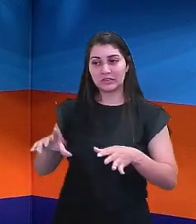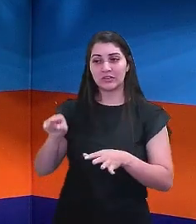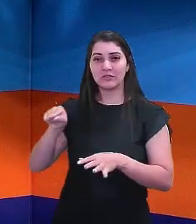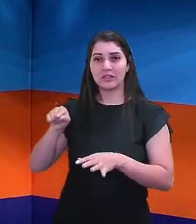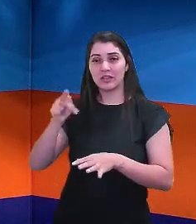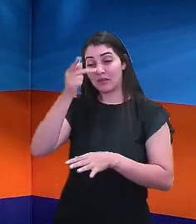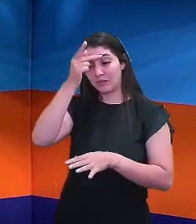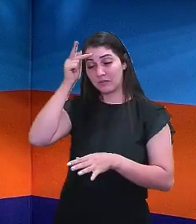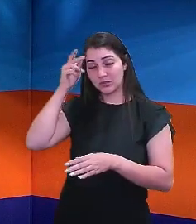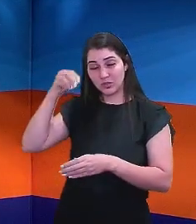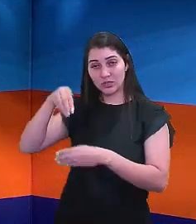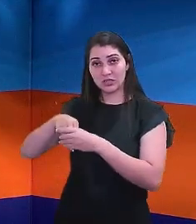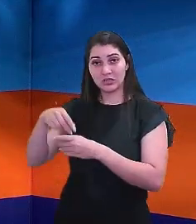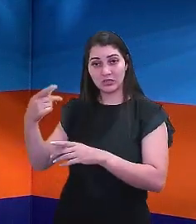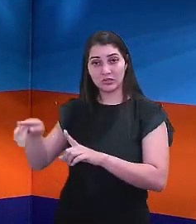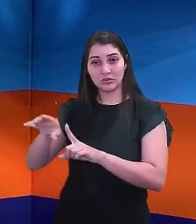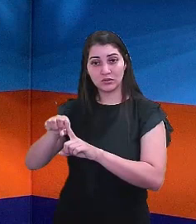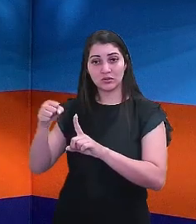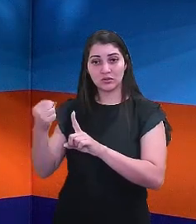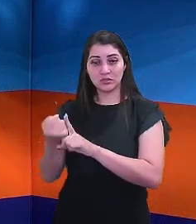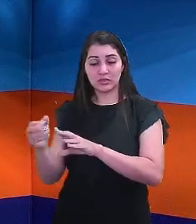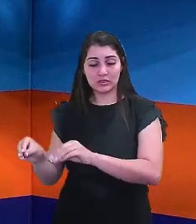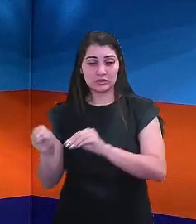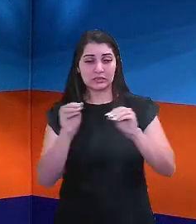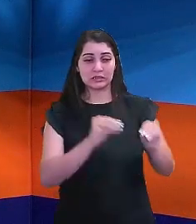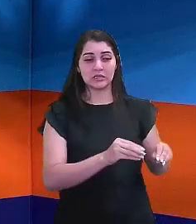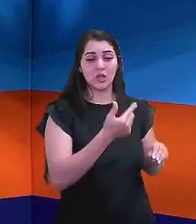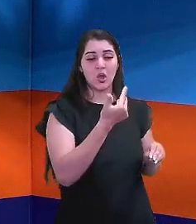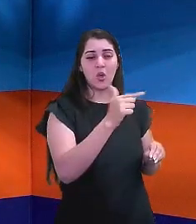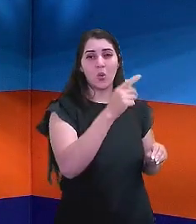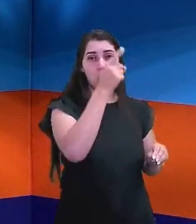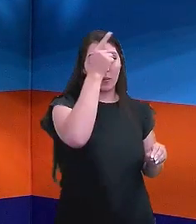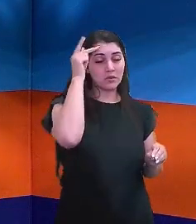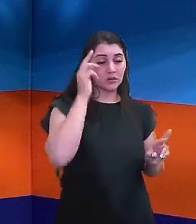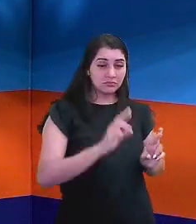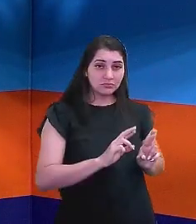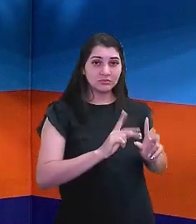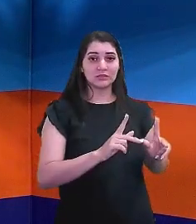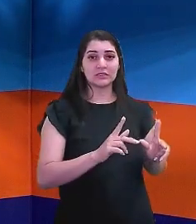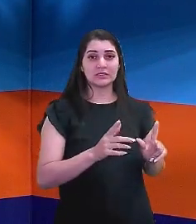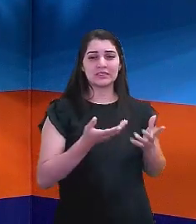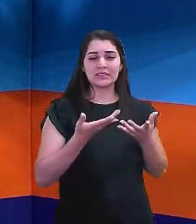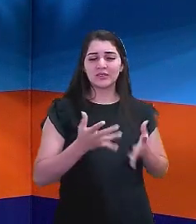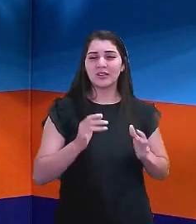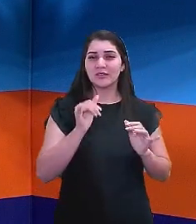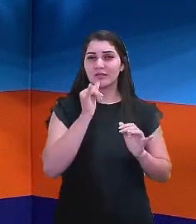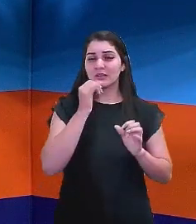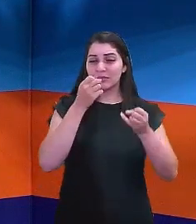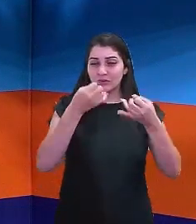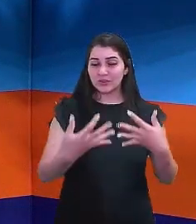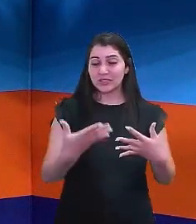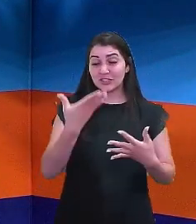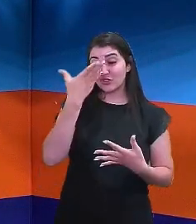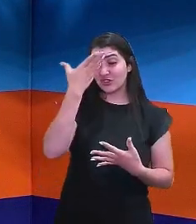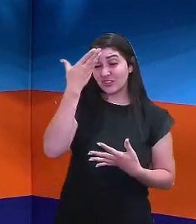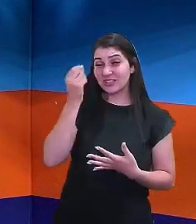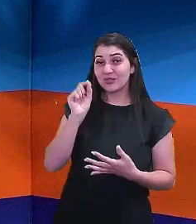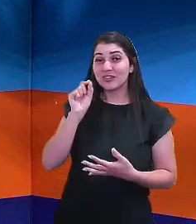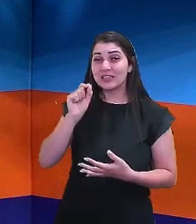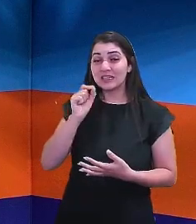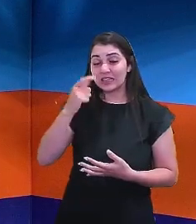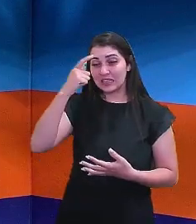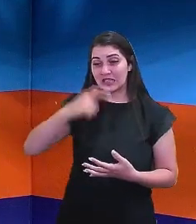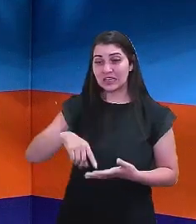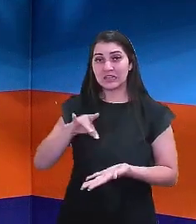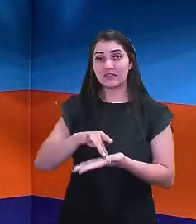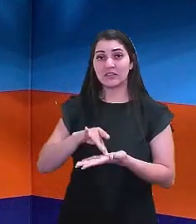na sua sociedade para ser outra pessoa totalmente diferente. Não quer dizer que ele esqueceu de quem eles eram. Não. Mas